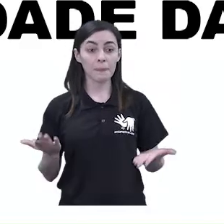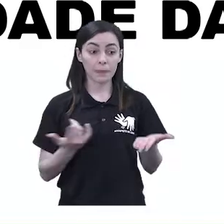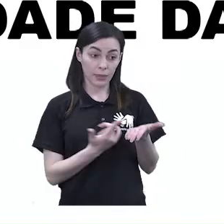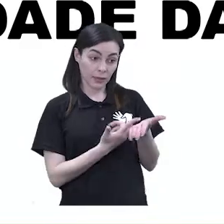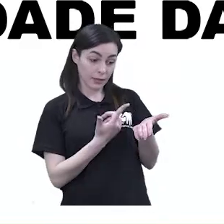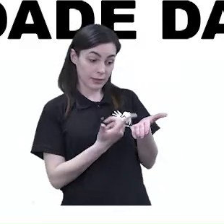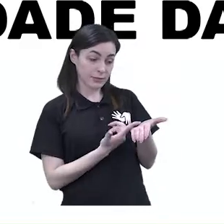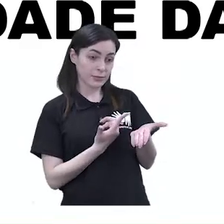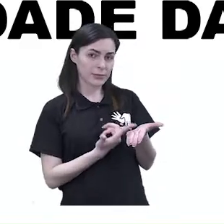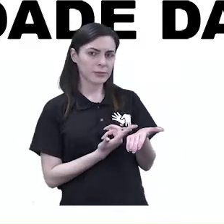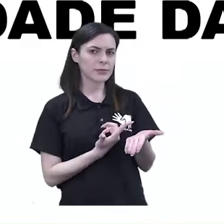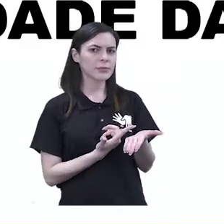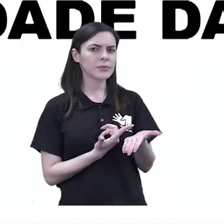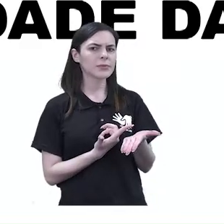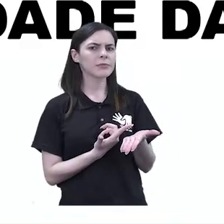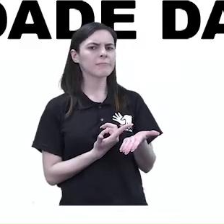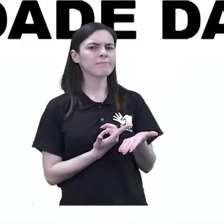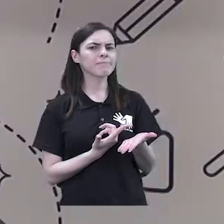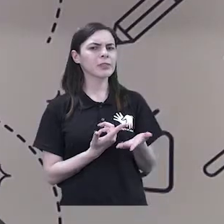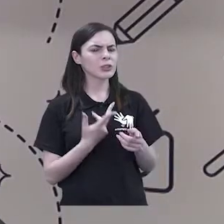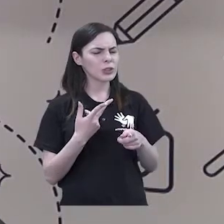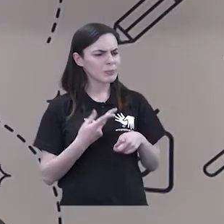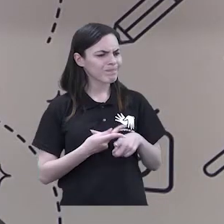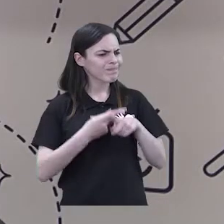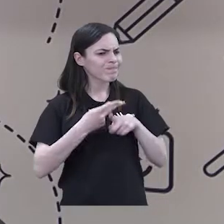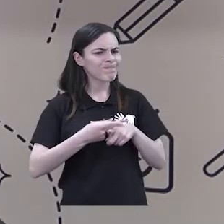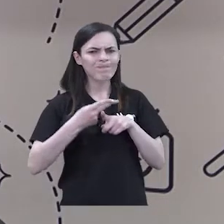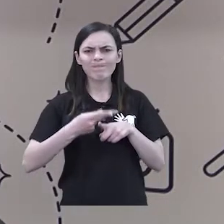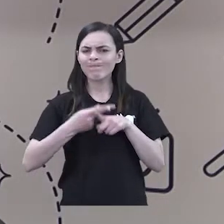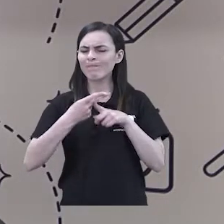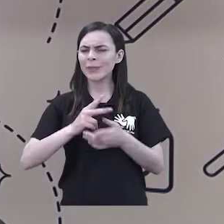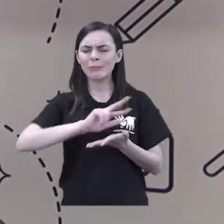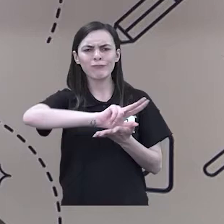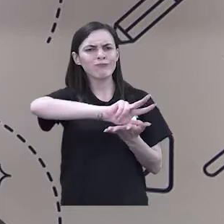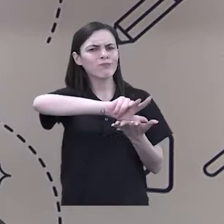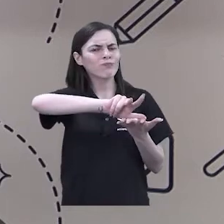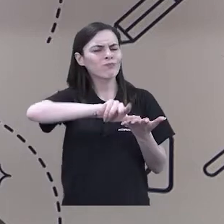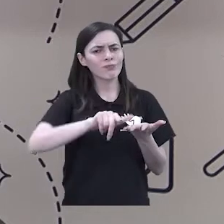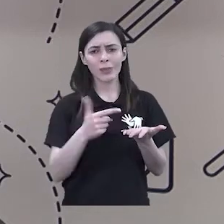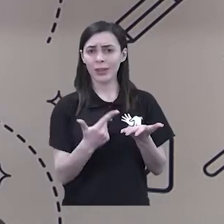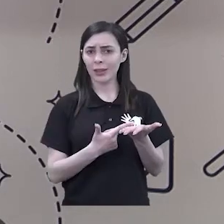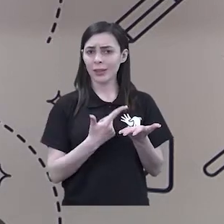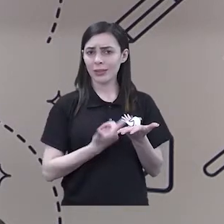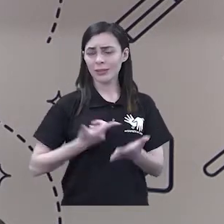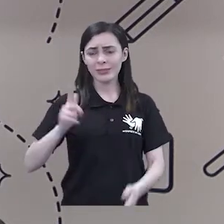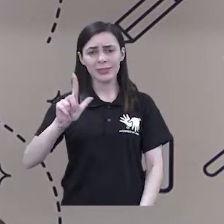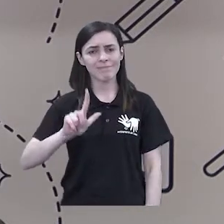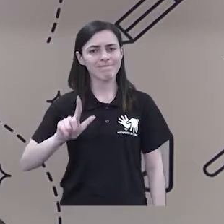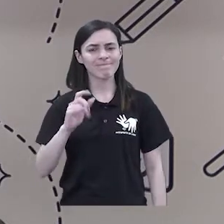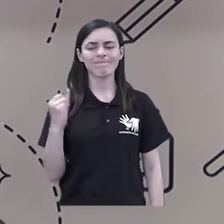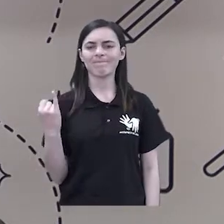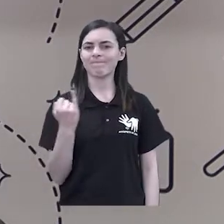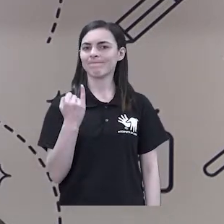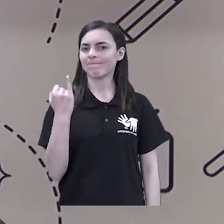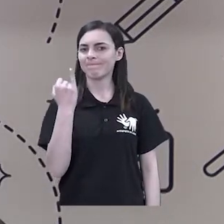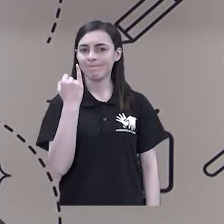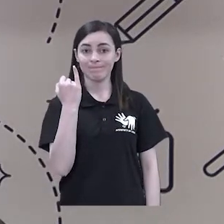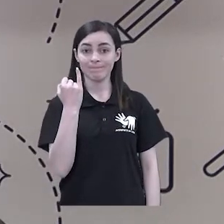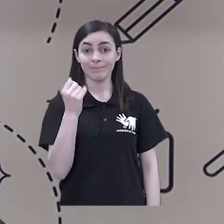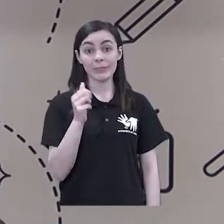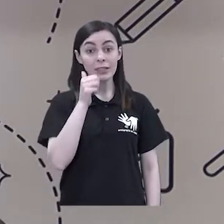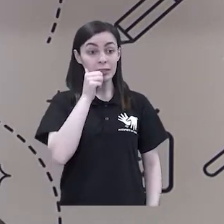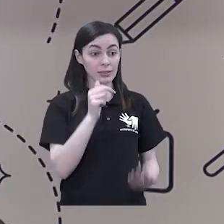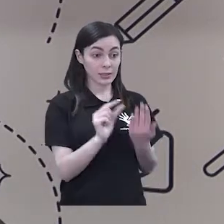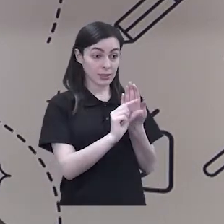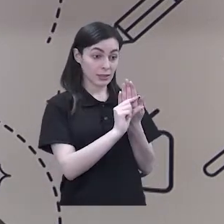Este livro, gente, é um livro muito premiado. É uma literatura muito importante. E a